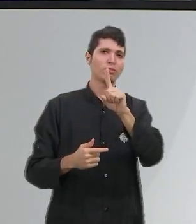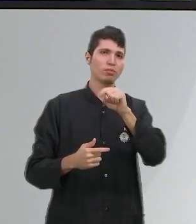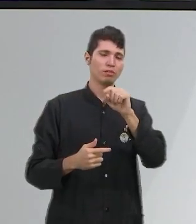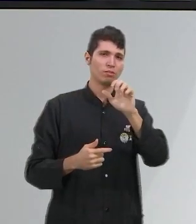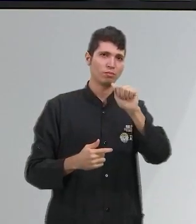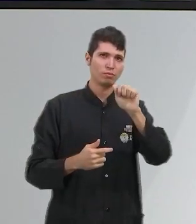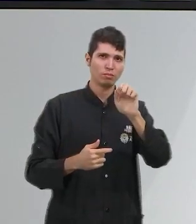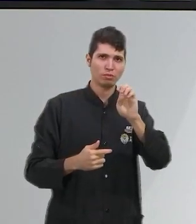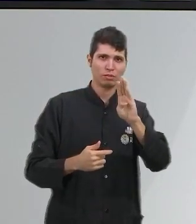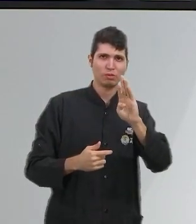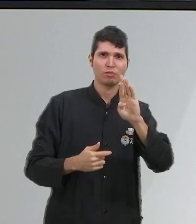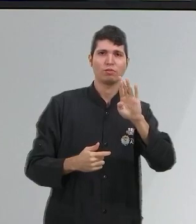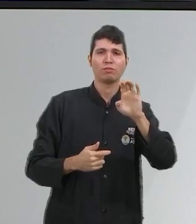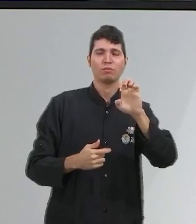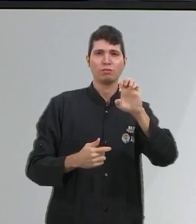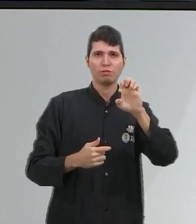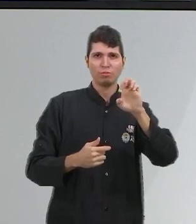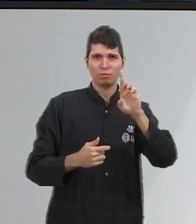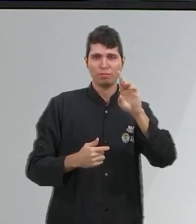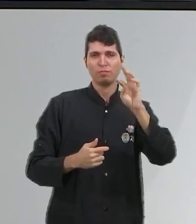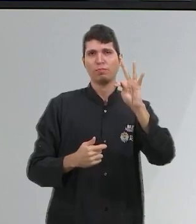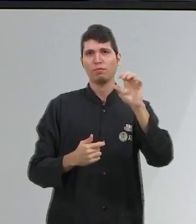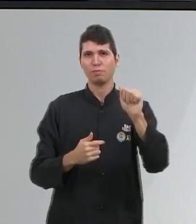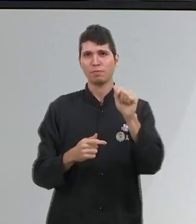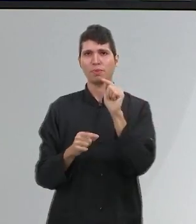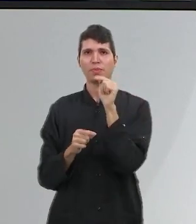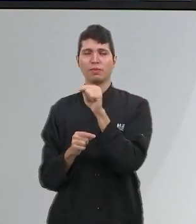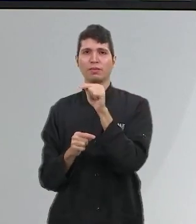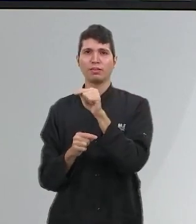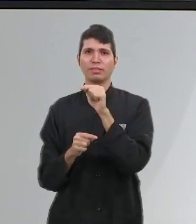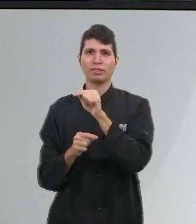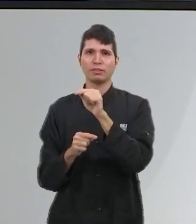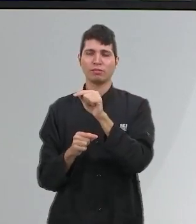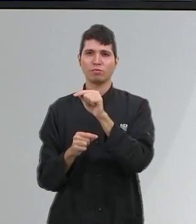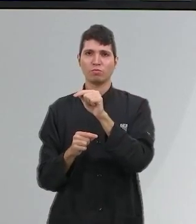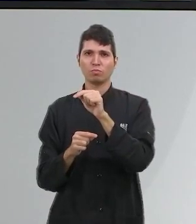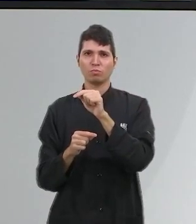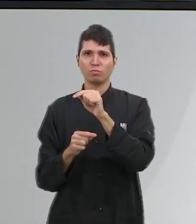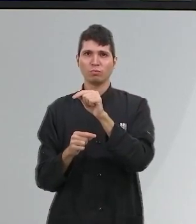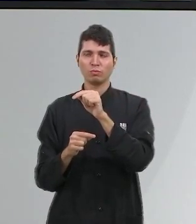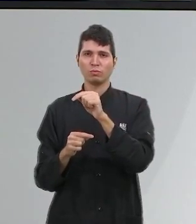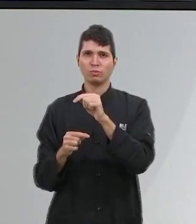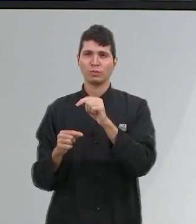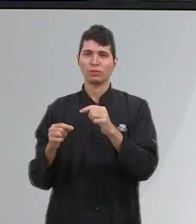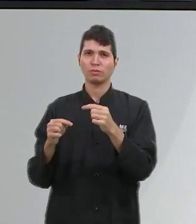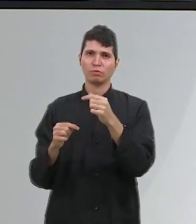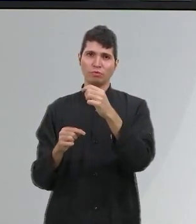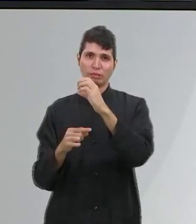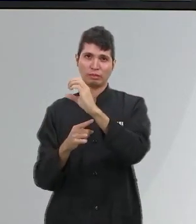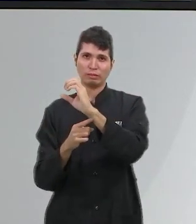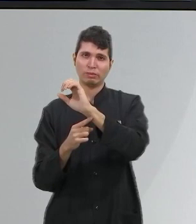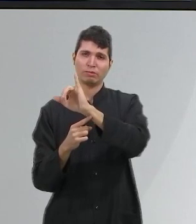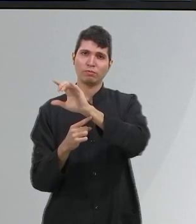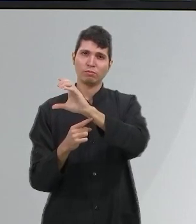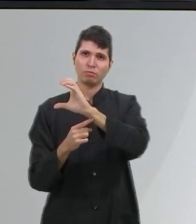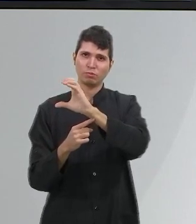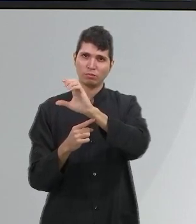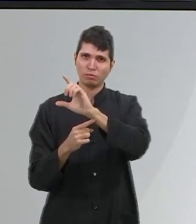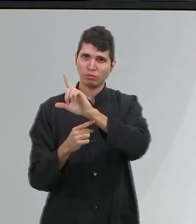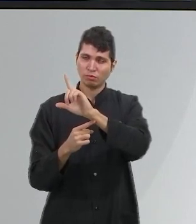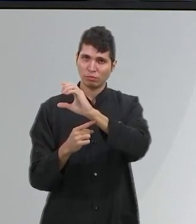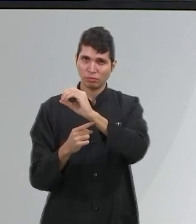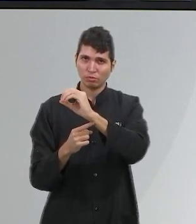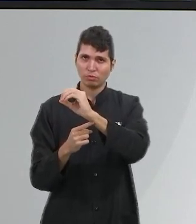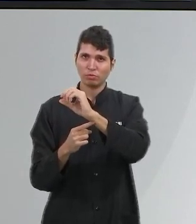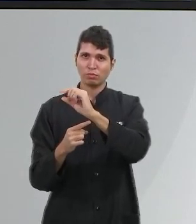a cadeia fechada é quando há a formação de um ciclo. Por isso que ela também pode ser chamada de cadeia